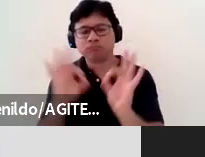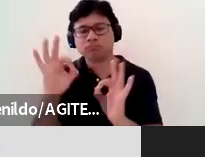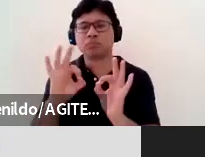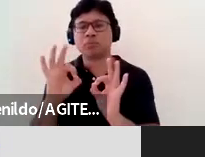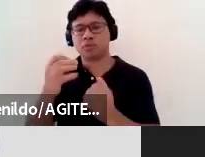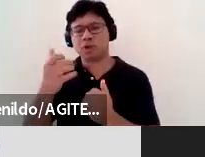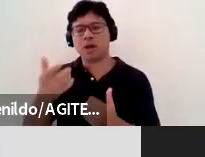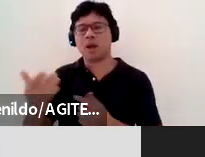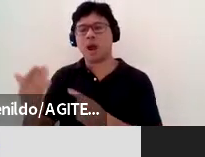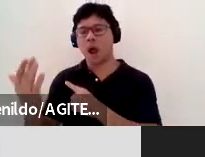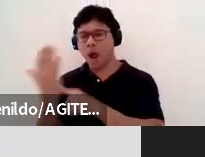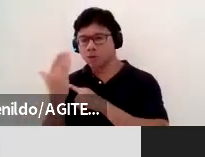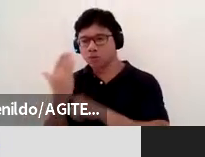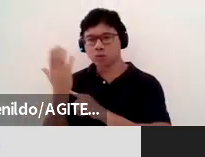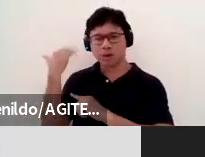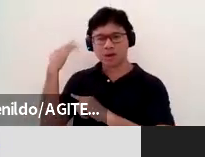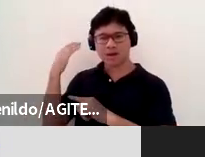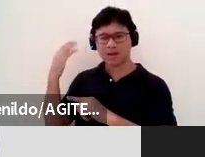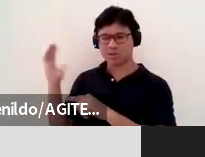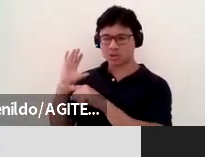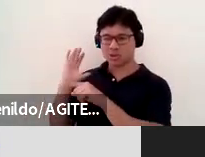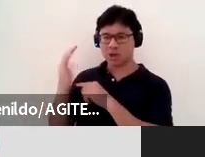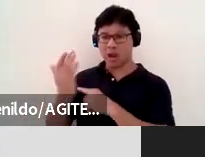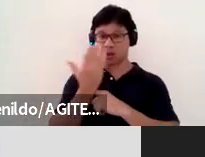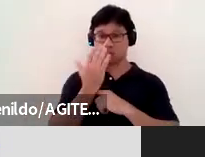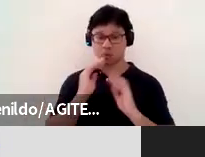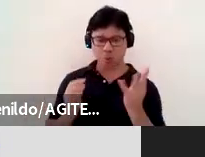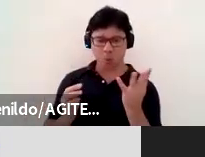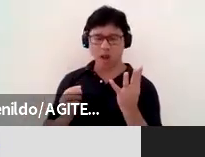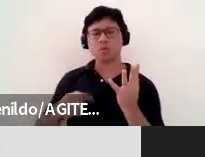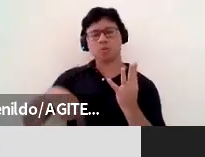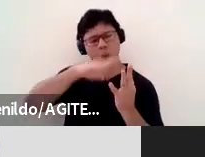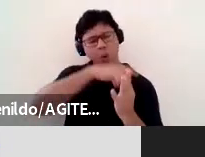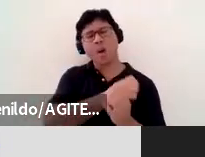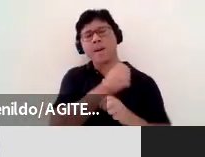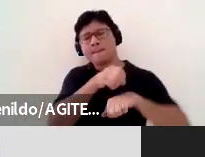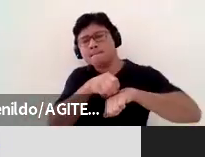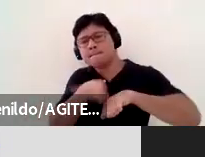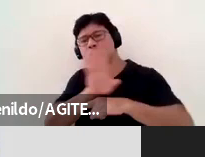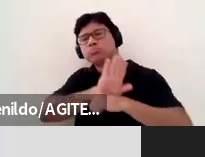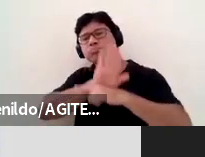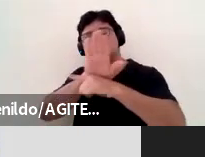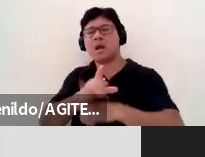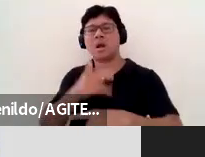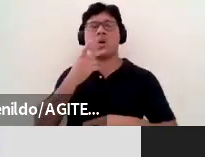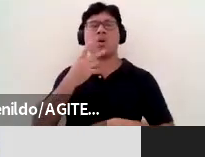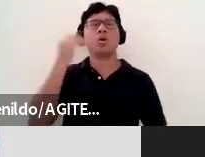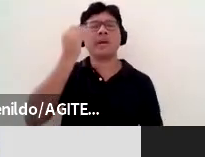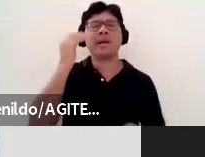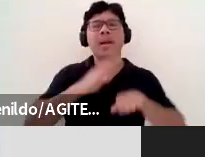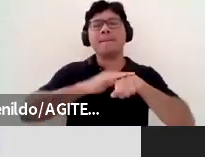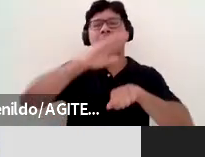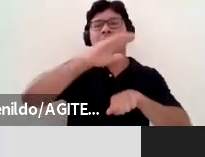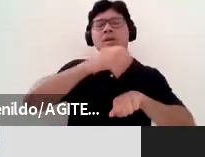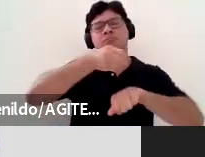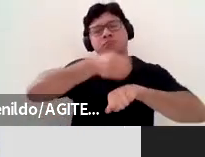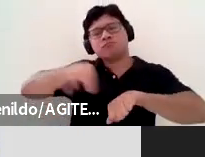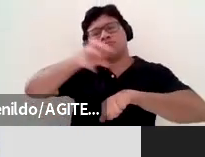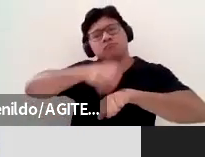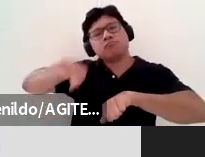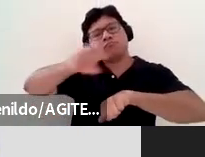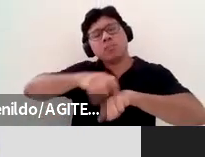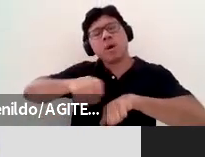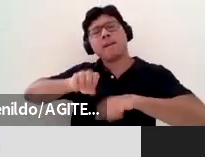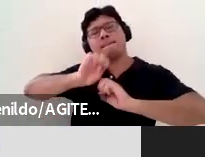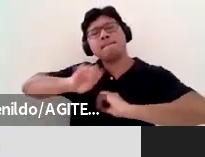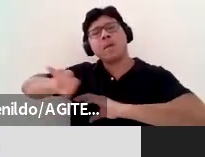contribuíram com a gente lá atrás, só porque a gente tem um pouquinho mais de chão, né, e da gente poder falar um pouco das nossas